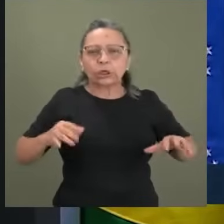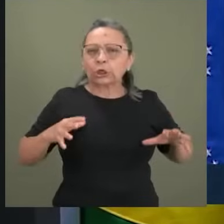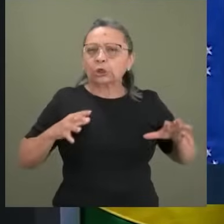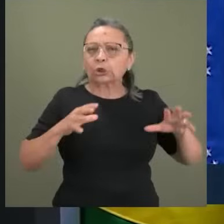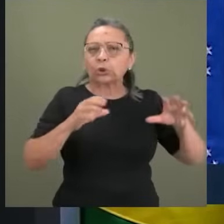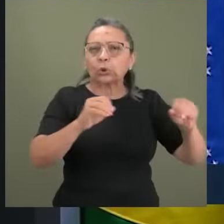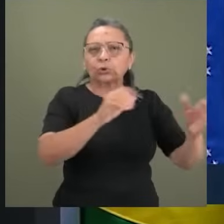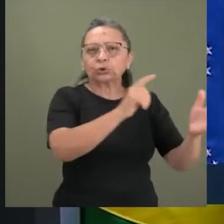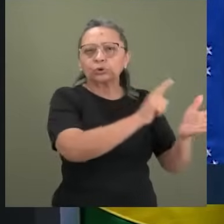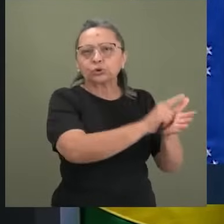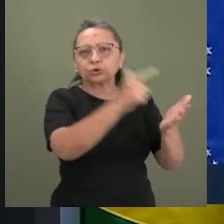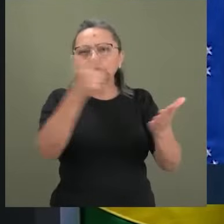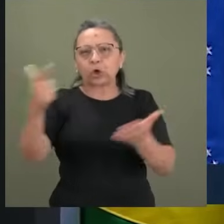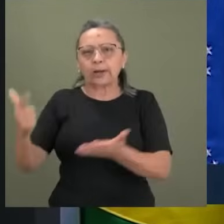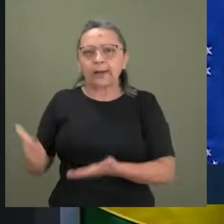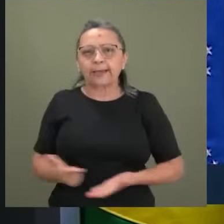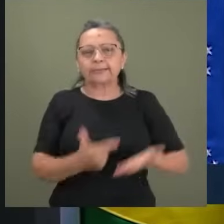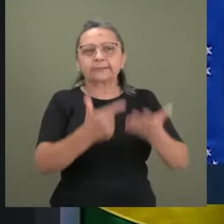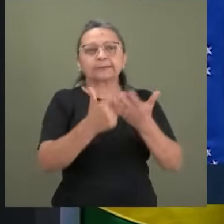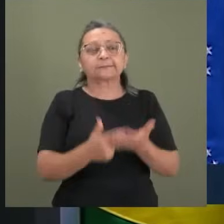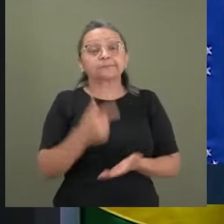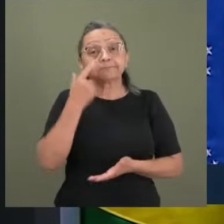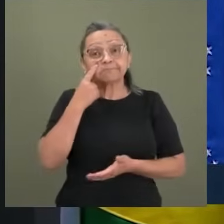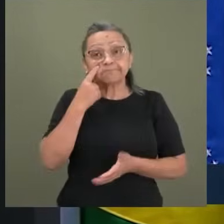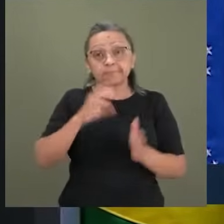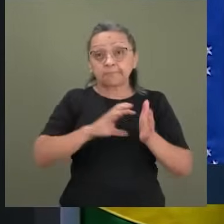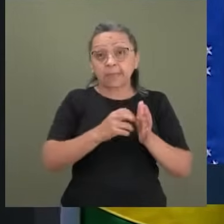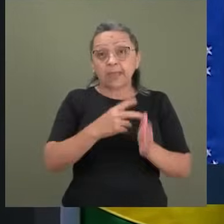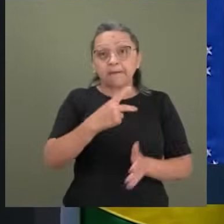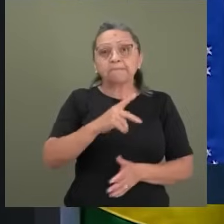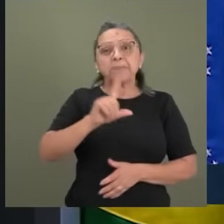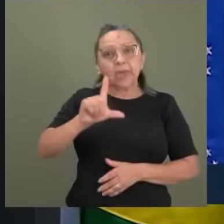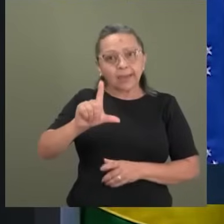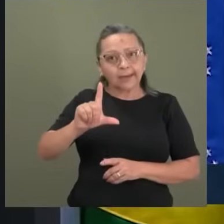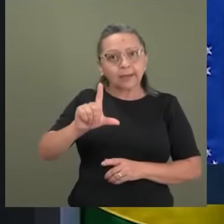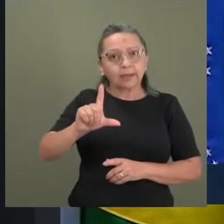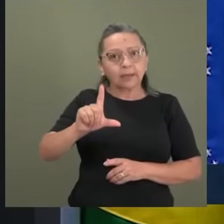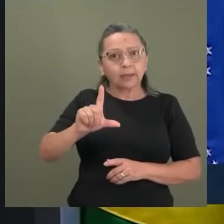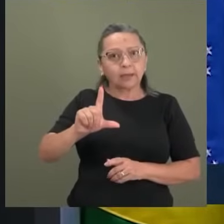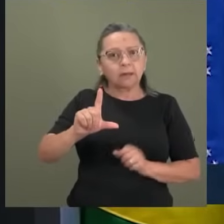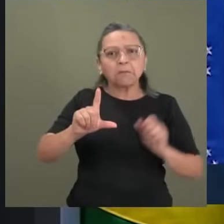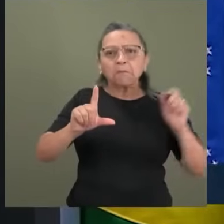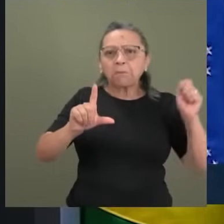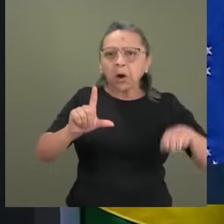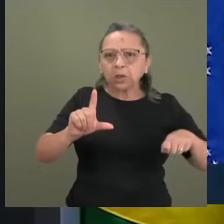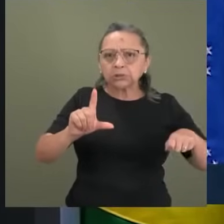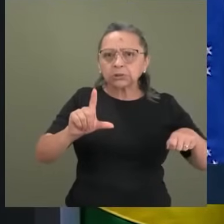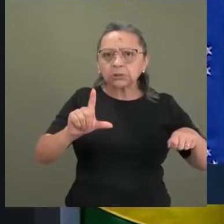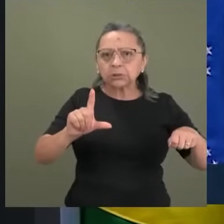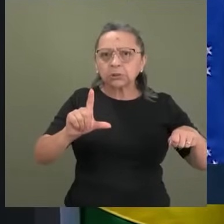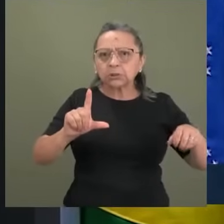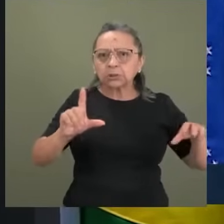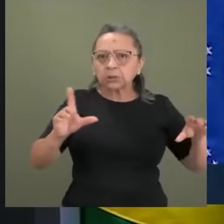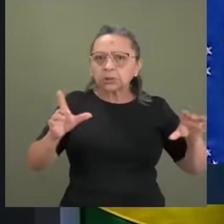o PL poderá se juntar o PT nas eleições de